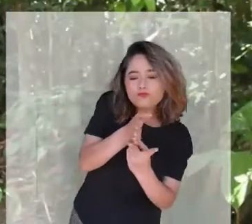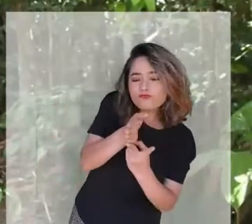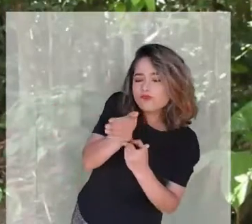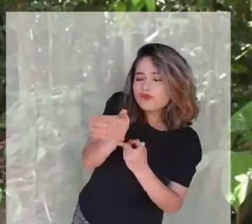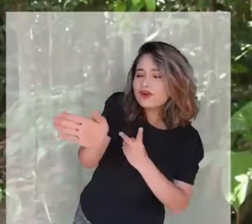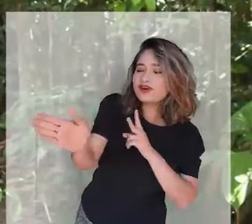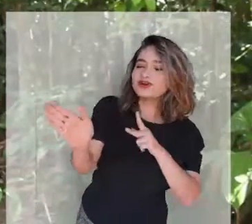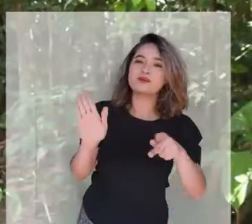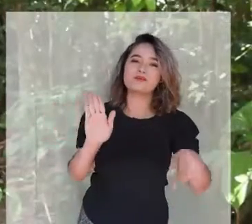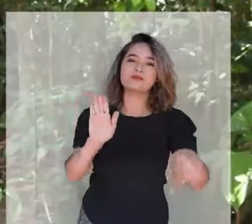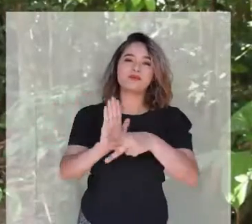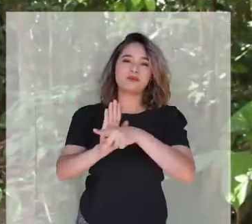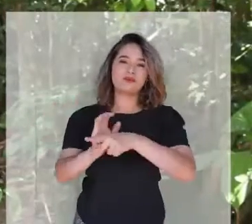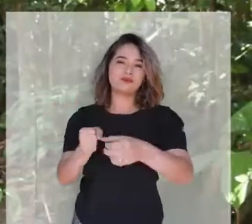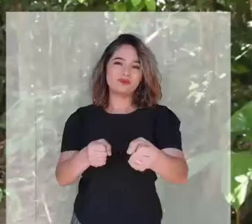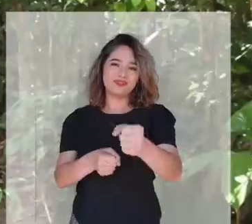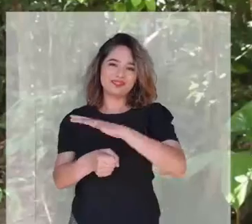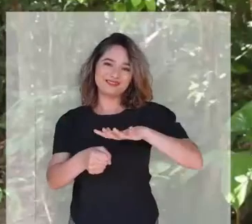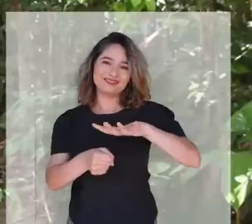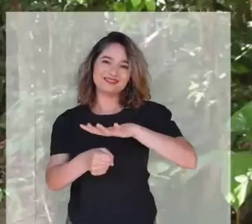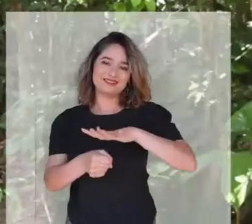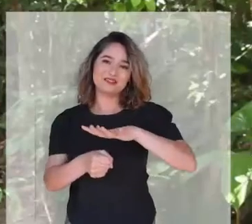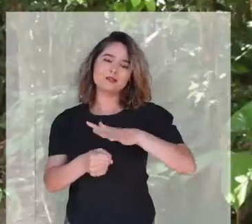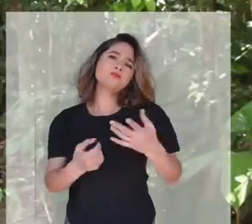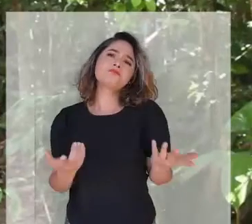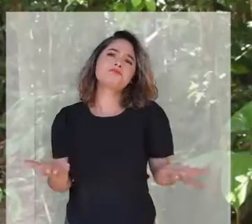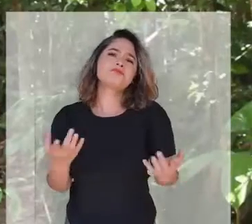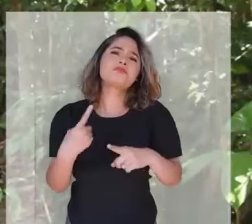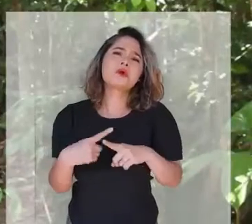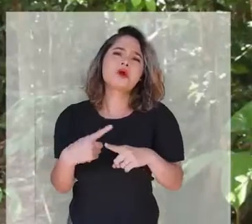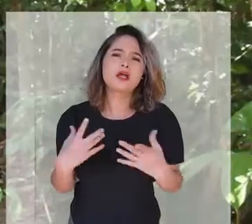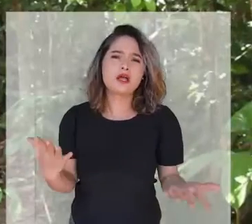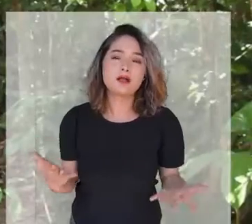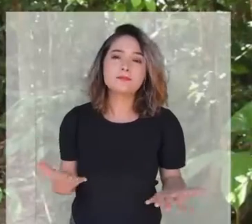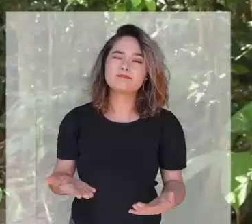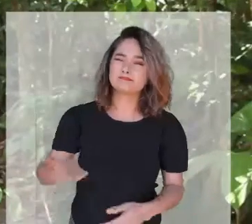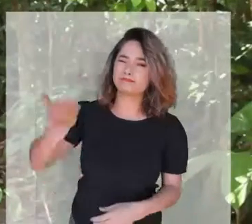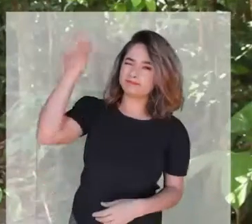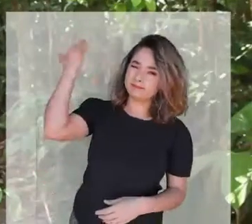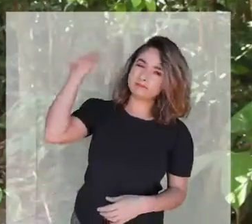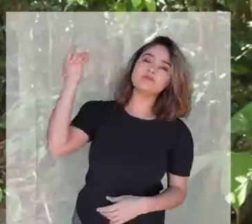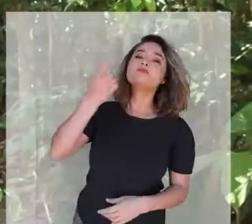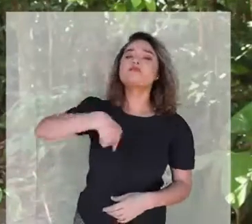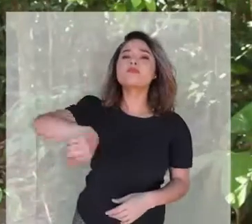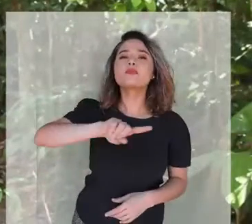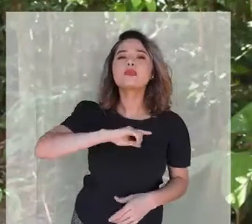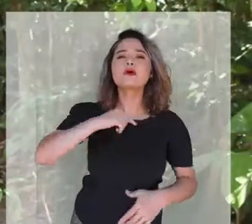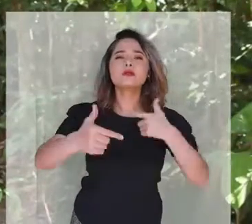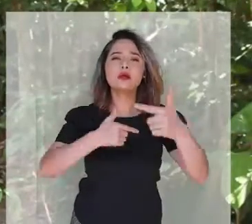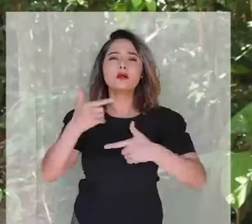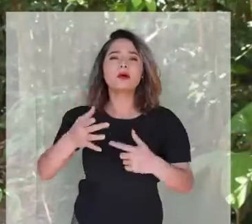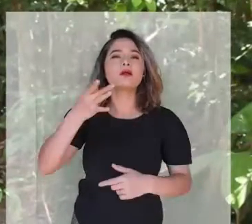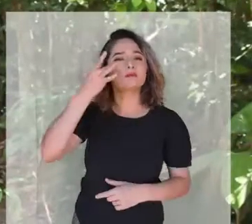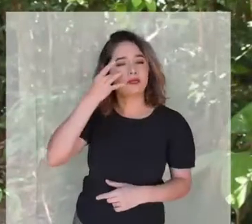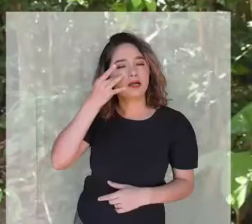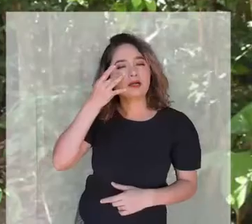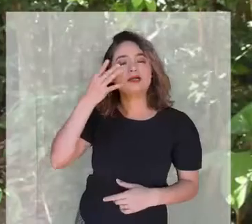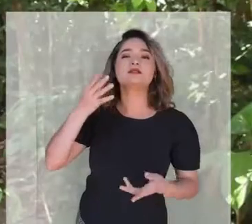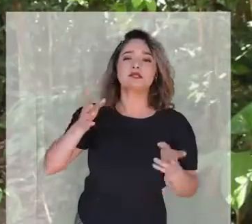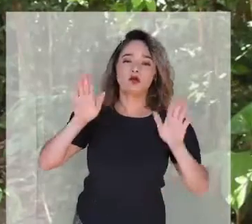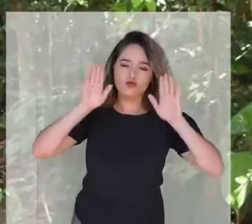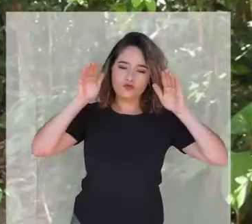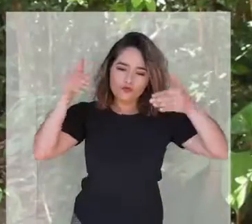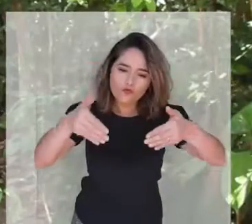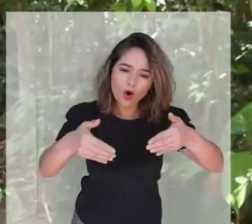tecnologias, a gente tem condições de ampliar o espaço de inserção da extensão universitária e